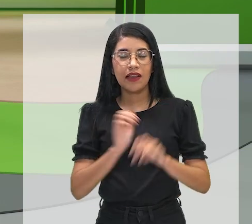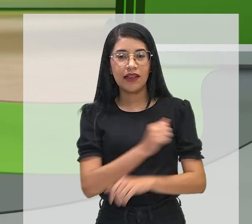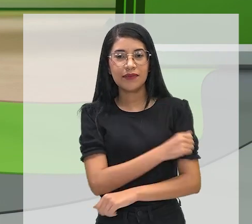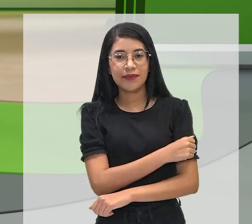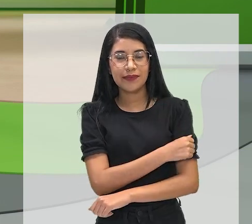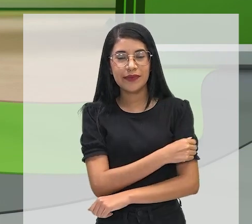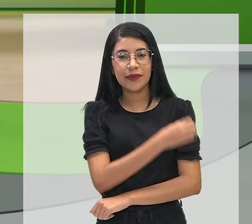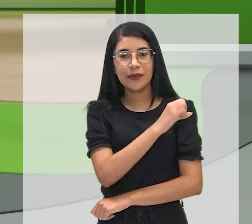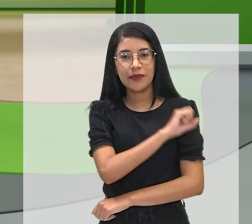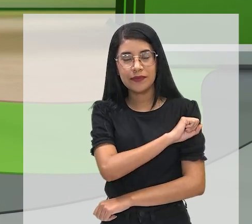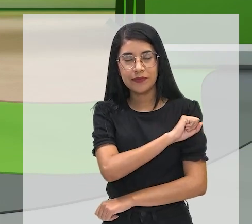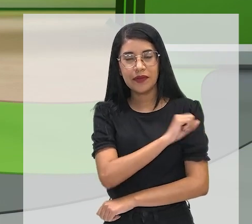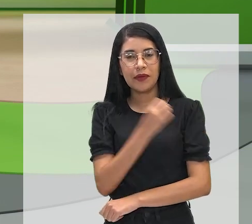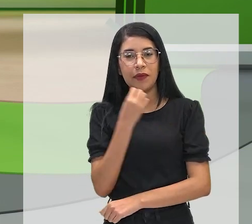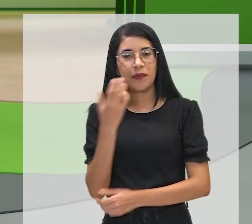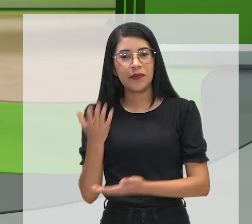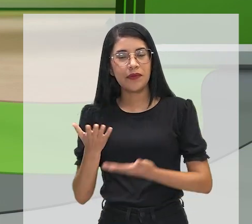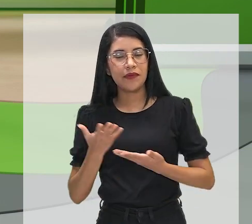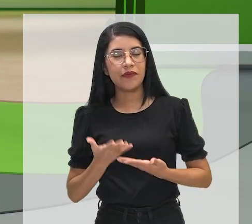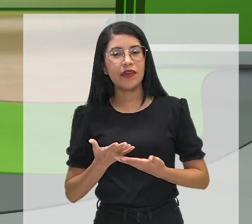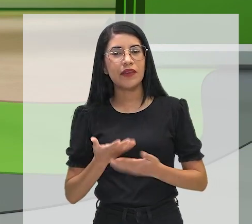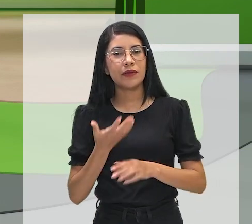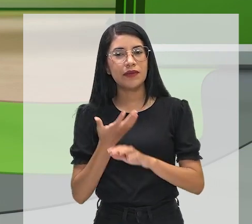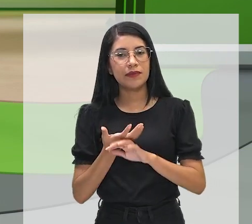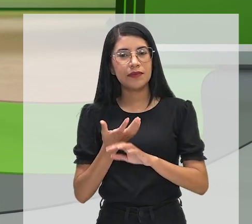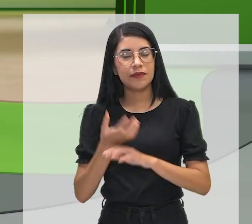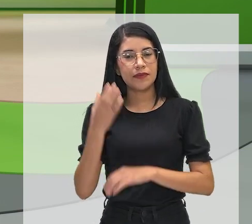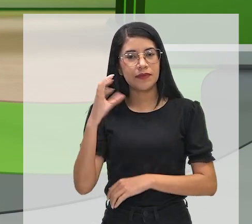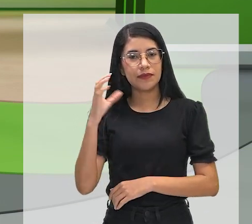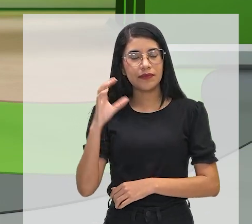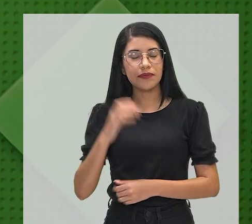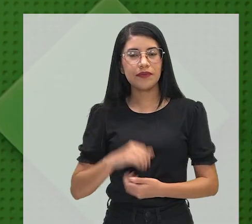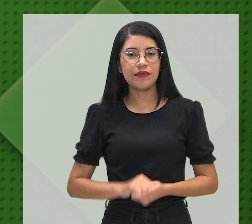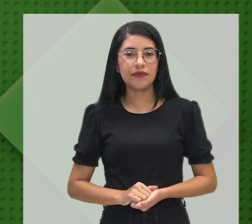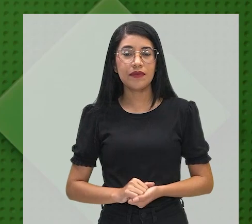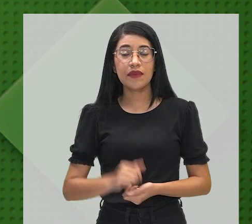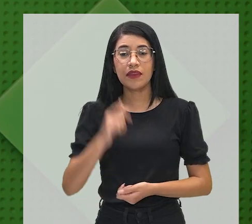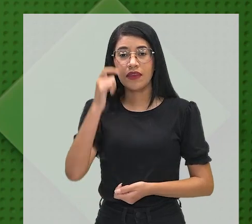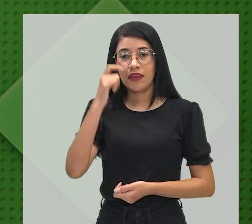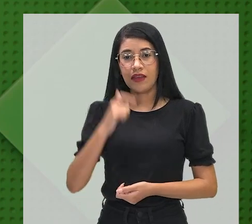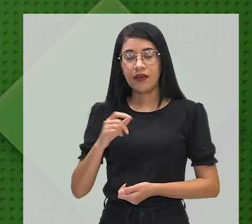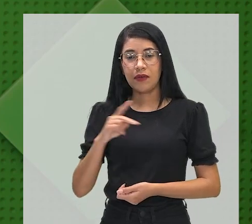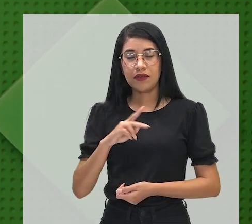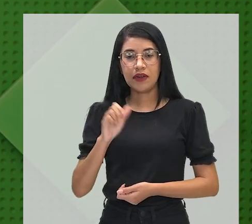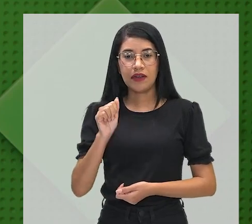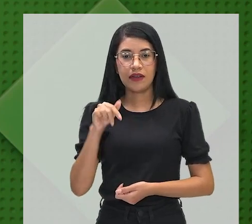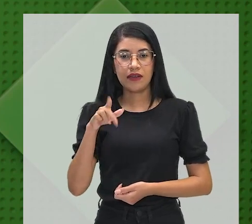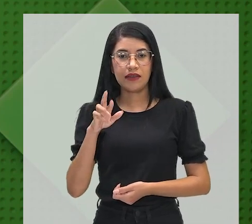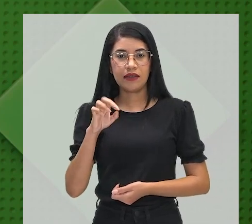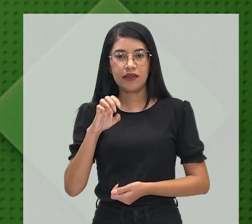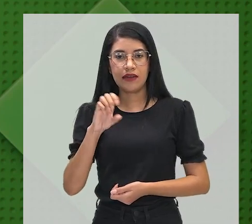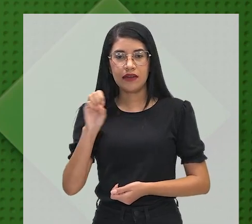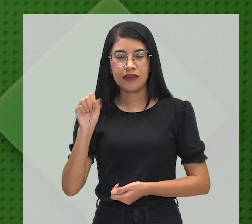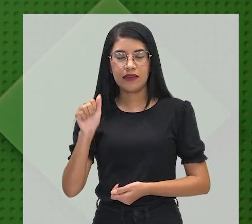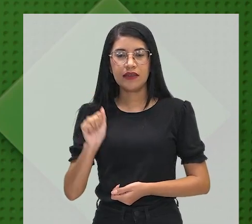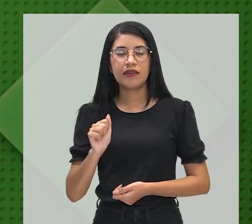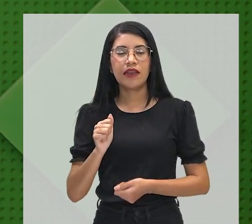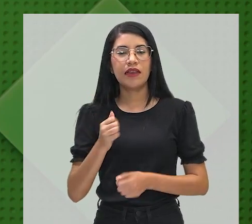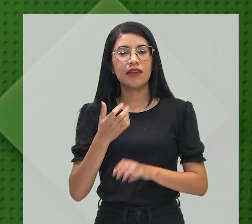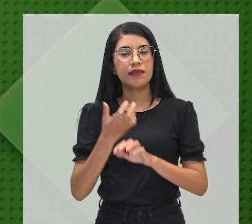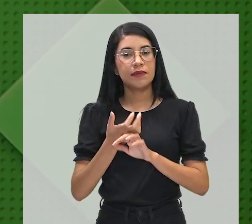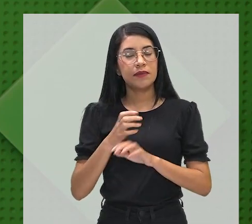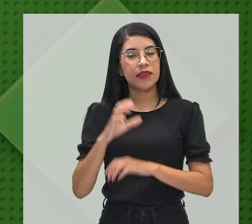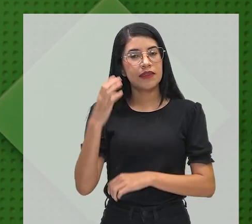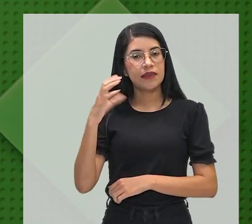Olá, alunos do oitavo ano, sejam muito bem-vindos a mais uma aula de ciências. Eu sou a professora Andressa Primavera, de Ciências para